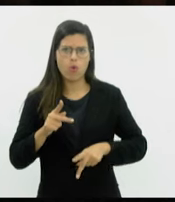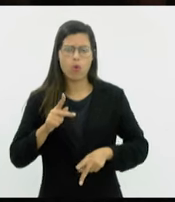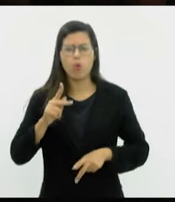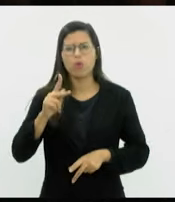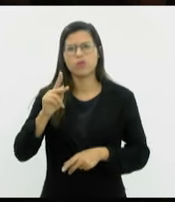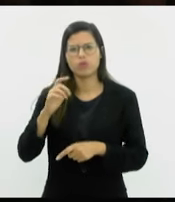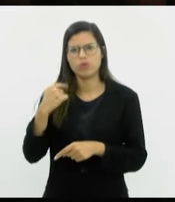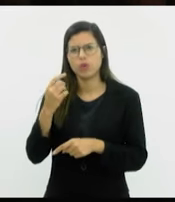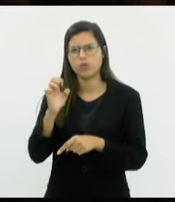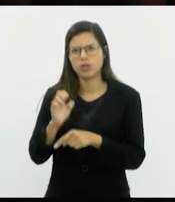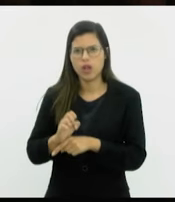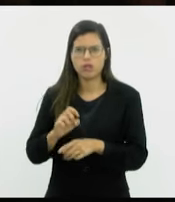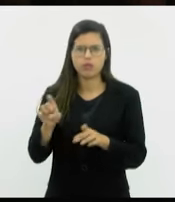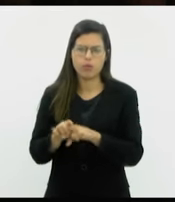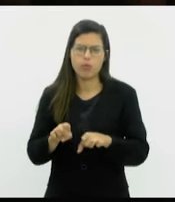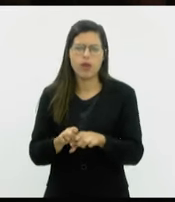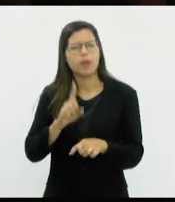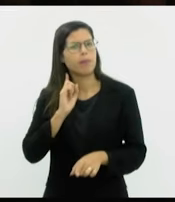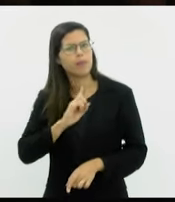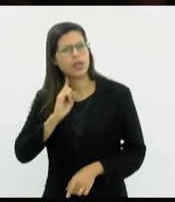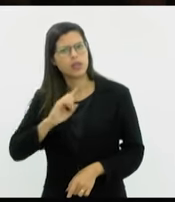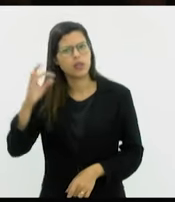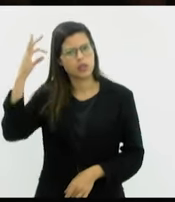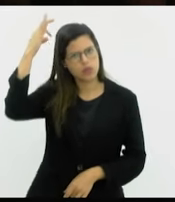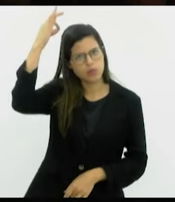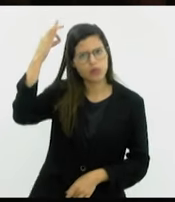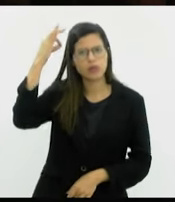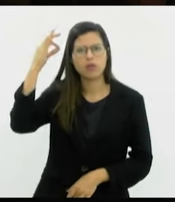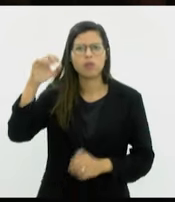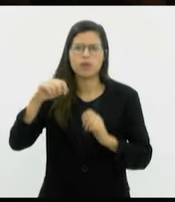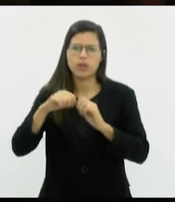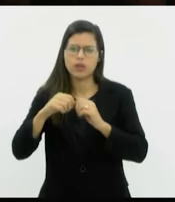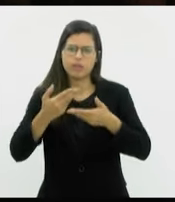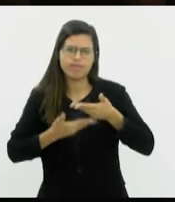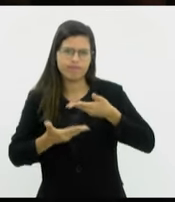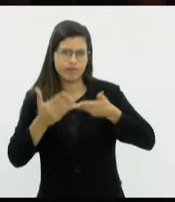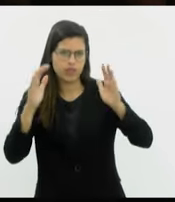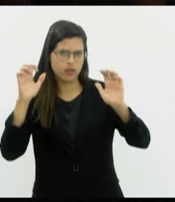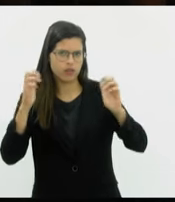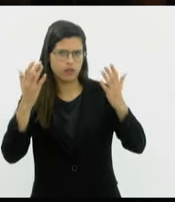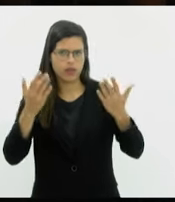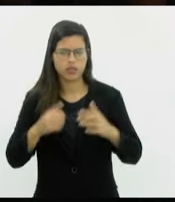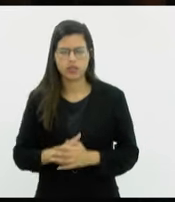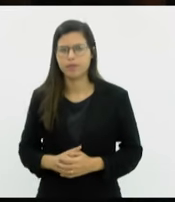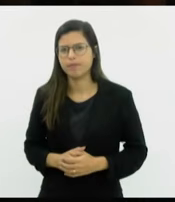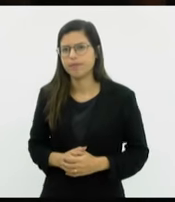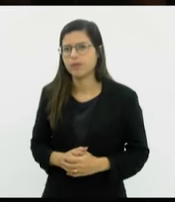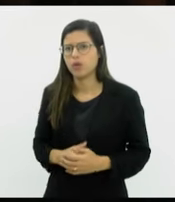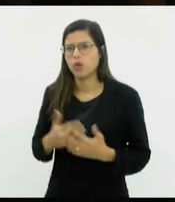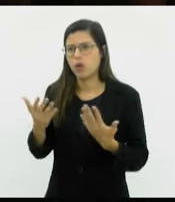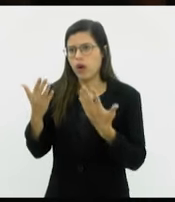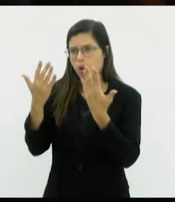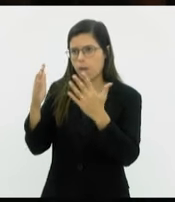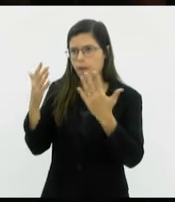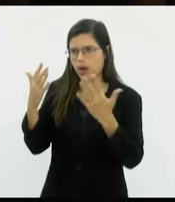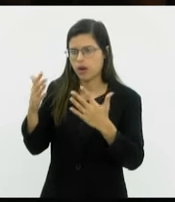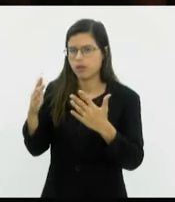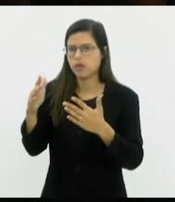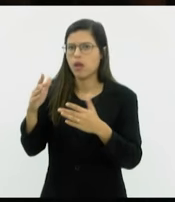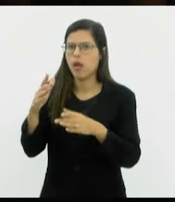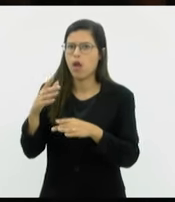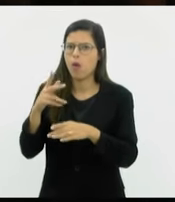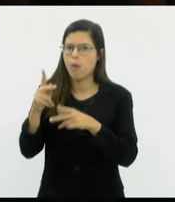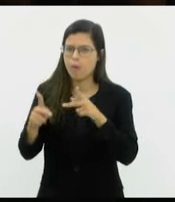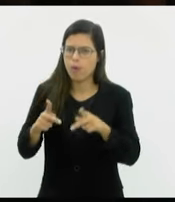Espírito Santo, para que se faça uma confraternização. Então, eu quero aqui parabenizar o povo do Distrito de Raposo, o